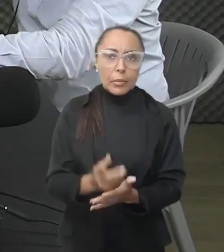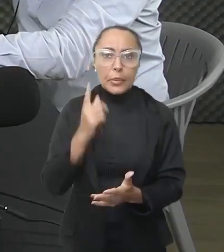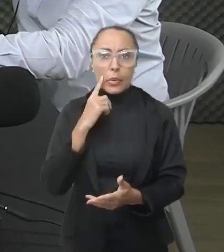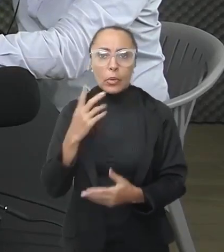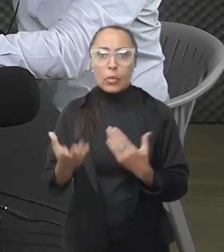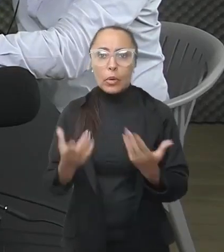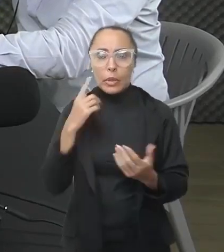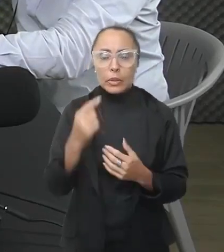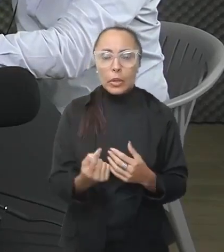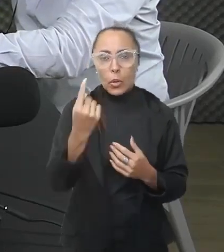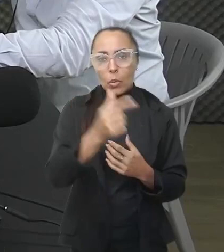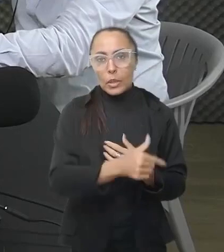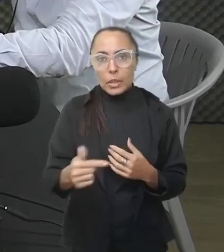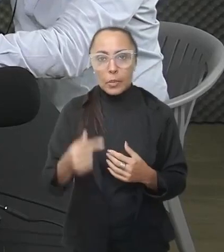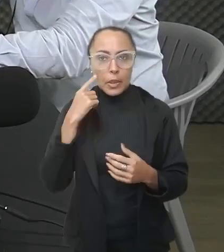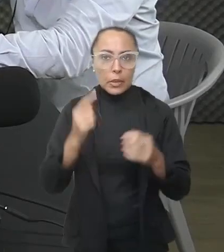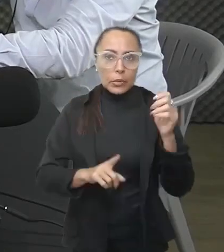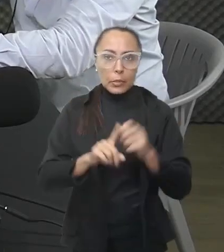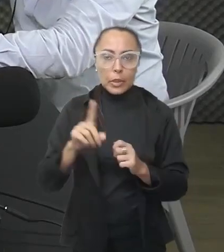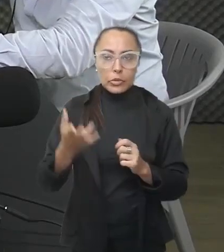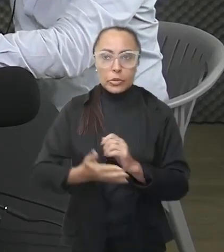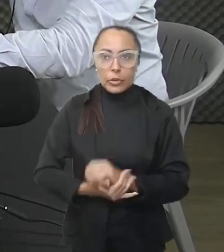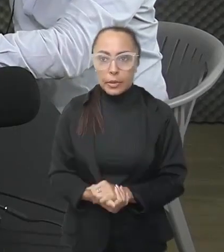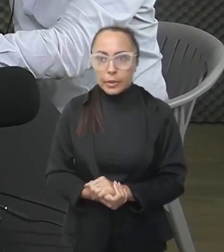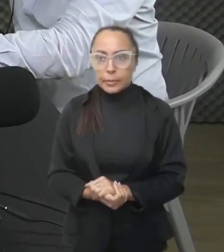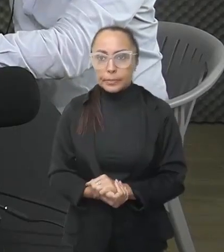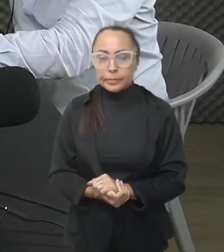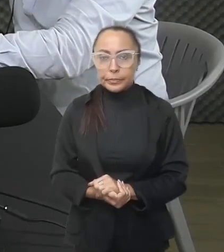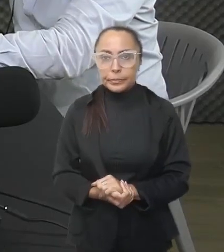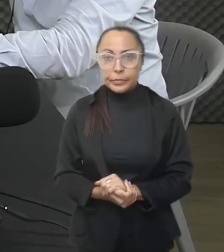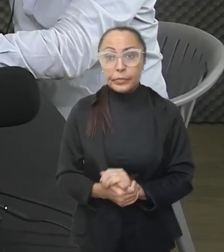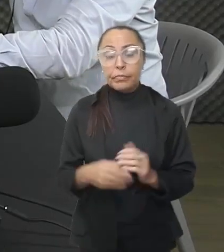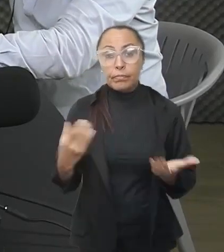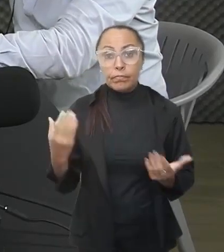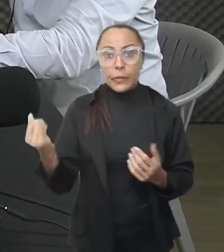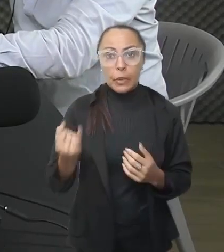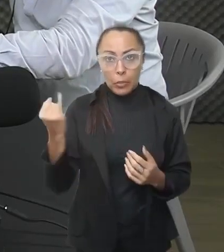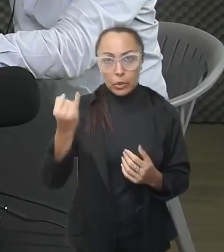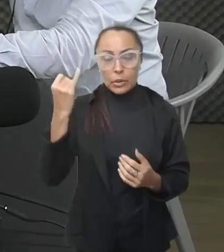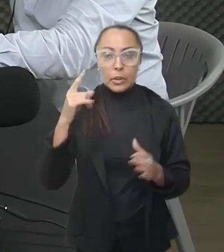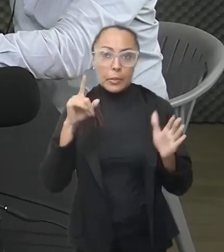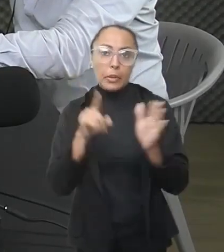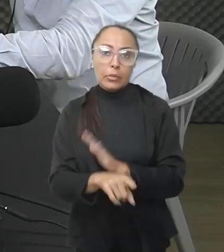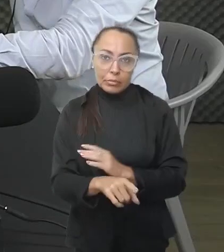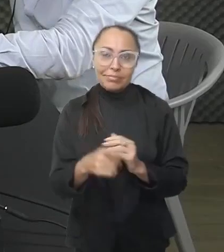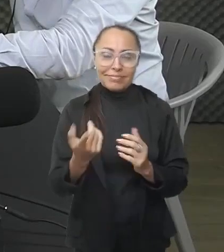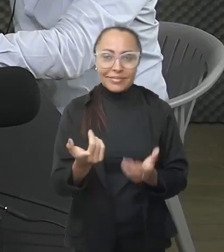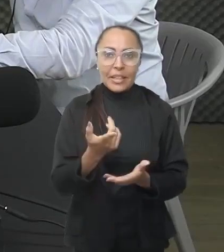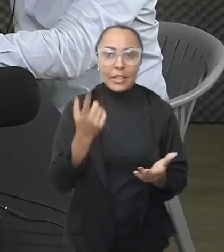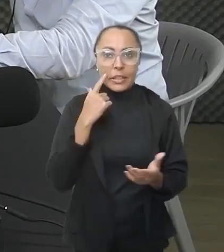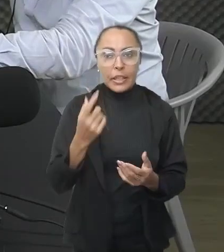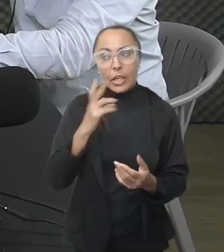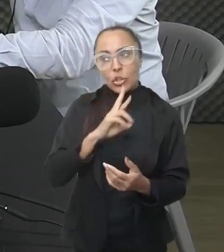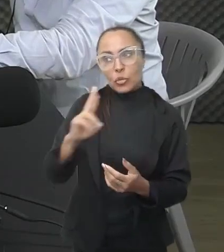uma semana, um mês do nosso ano para falar sobre o tema? É importante essa pergunta, né? Eu penso que a resposta do